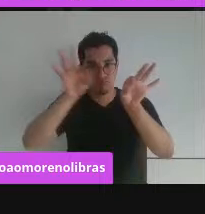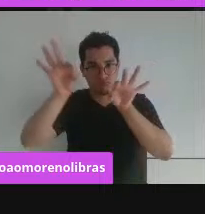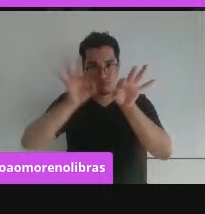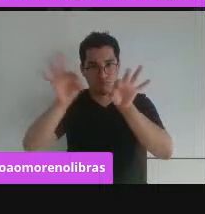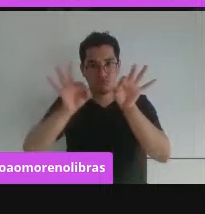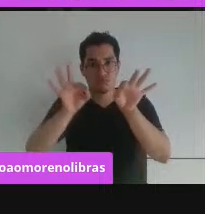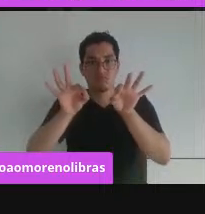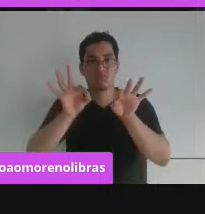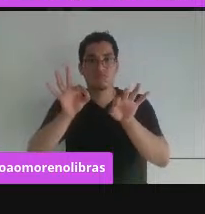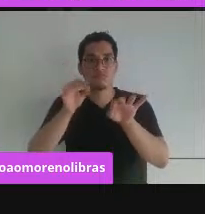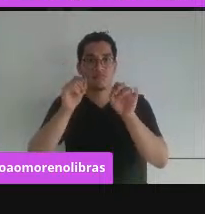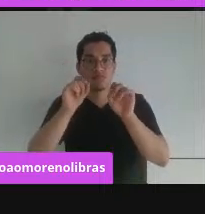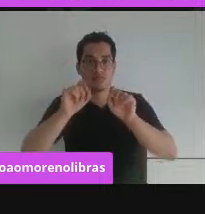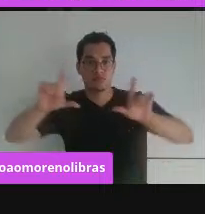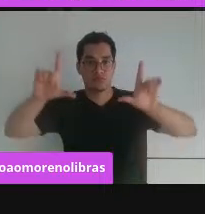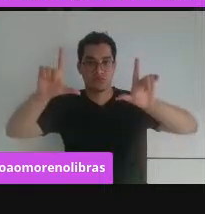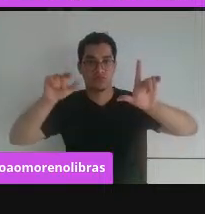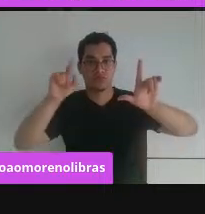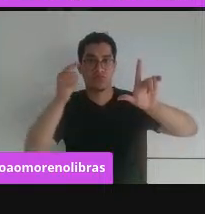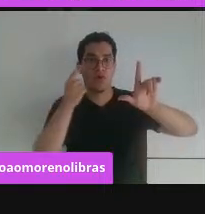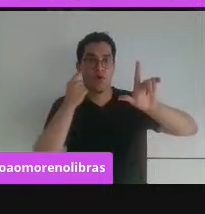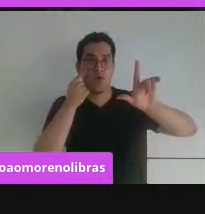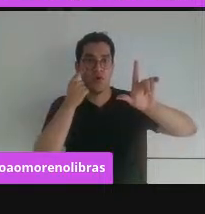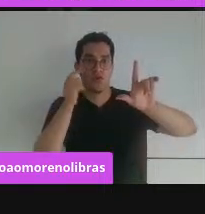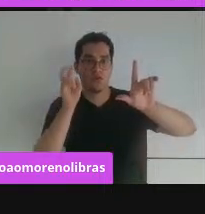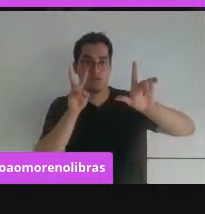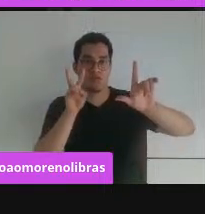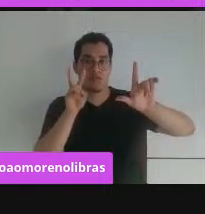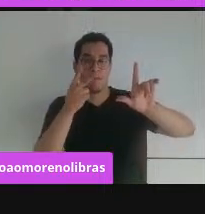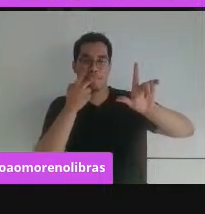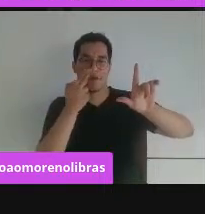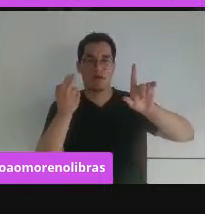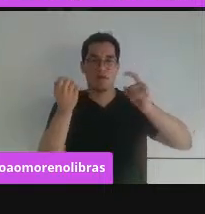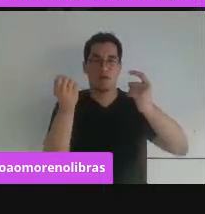Aí, na ordem eu troquei aí, mas eu vou lá nele e volto.